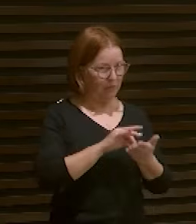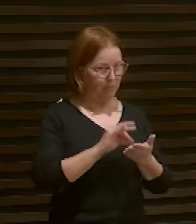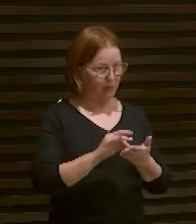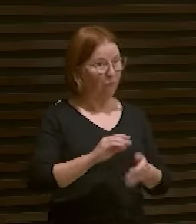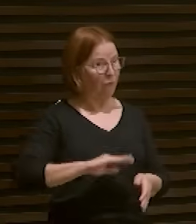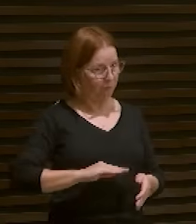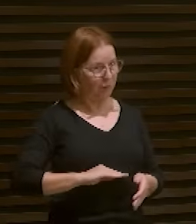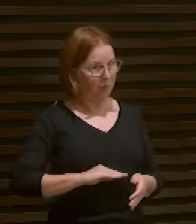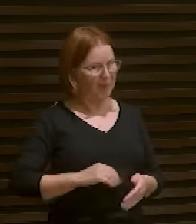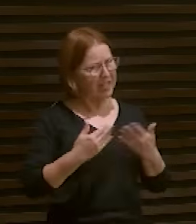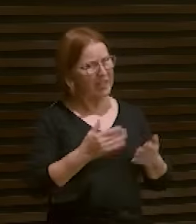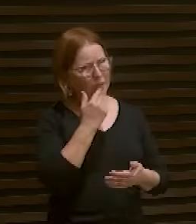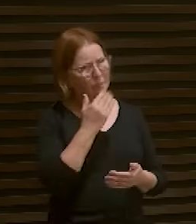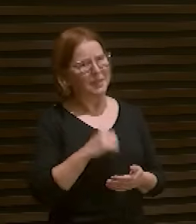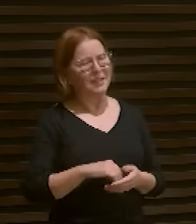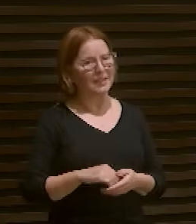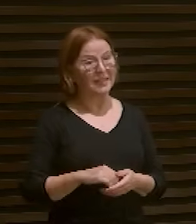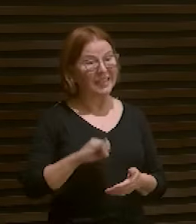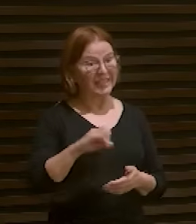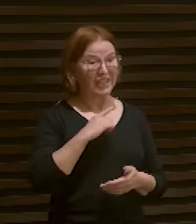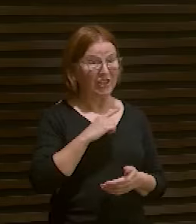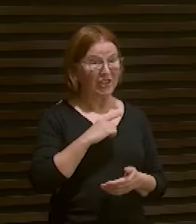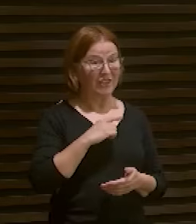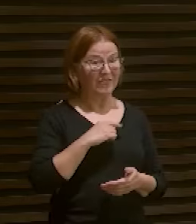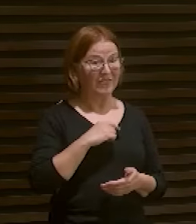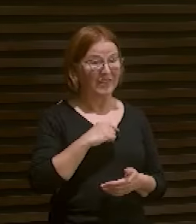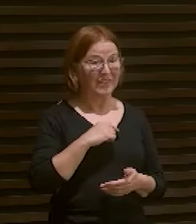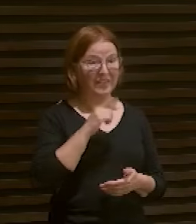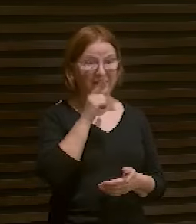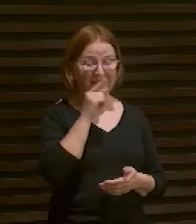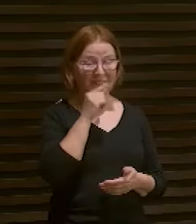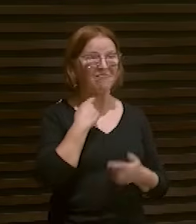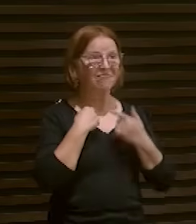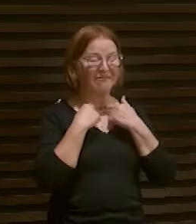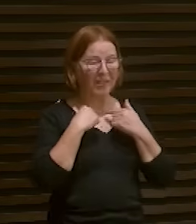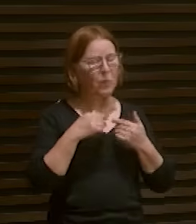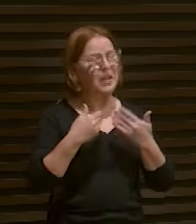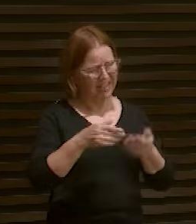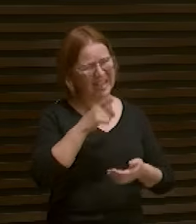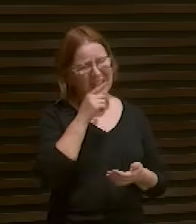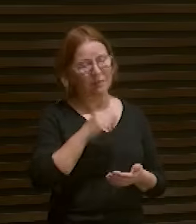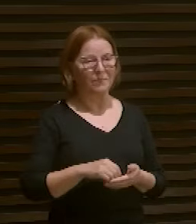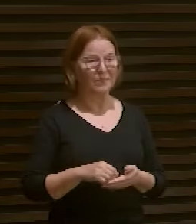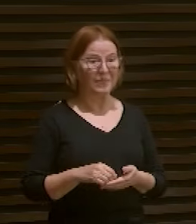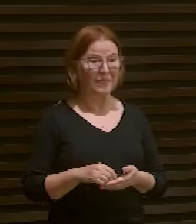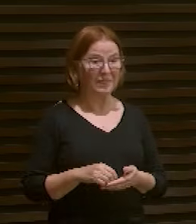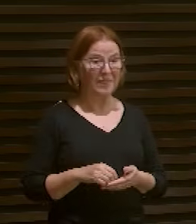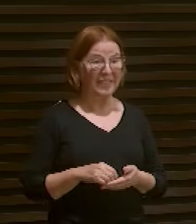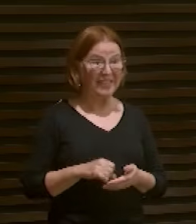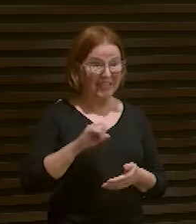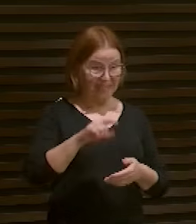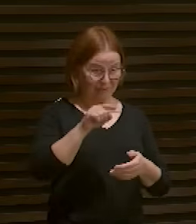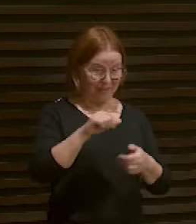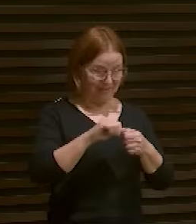não é meu inimigo. Dá-lhe de beber. Fazendo isto, sabe o que você vai amontoar? Brasas